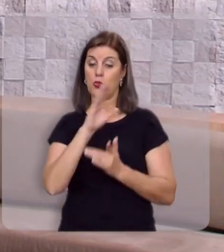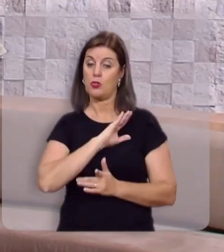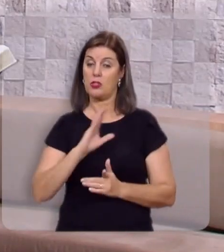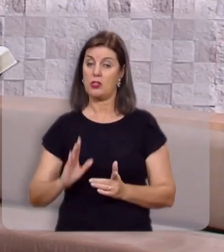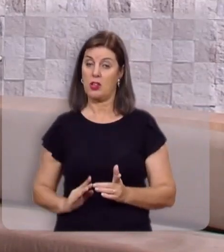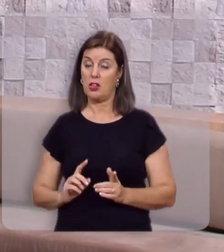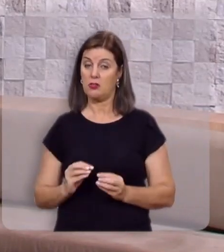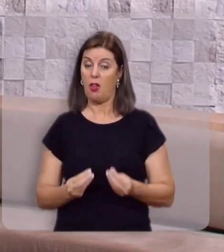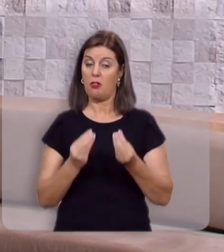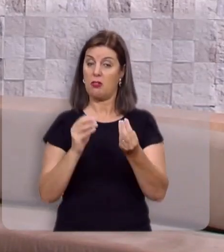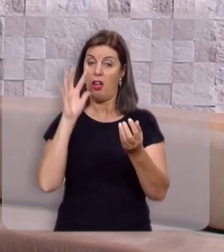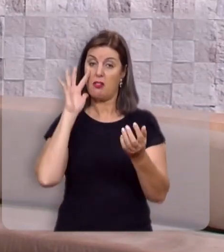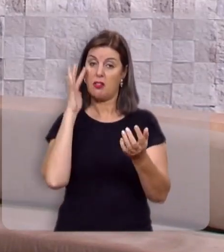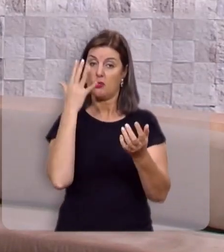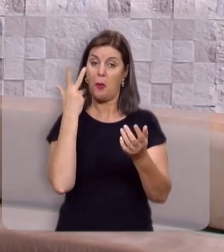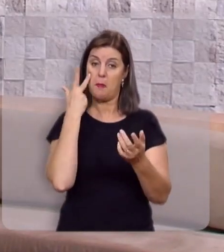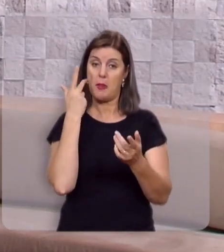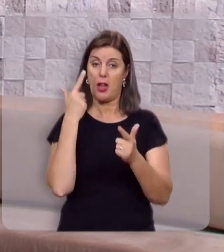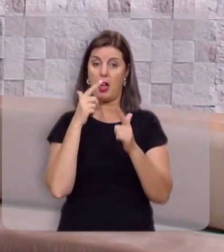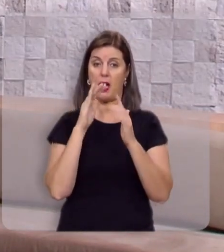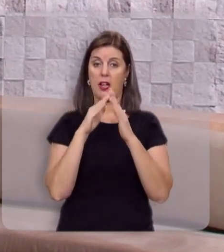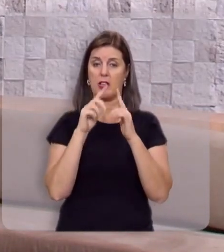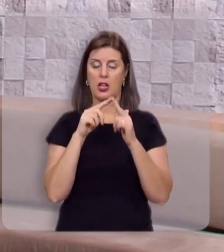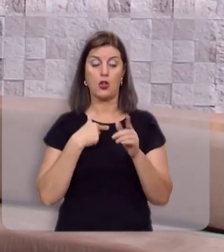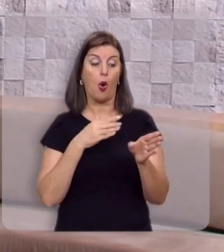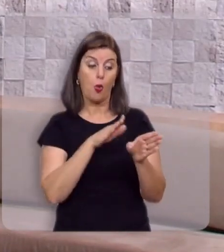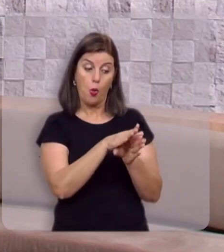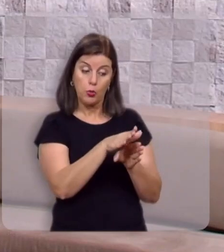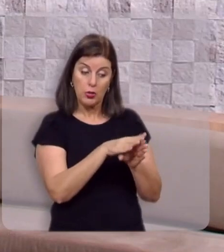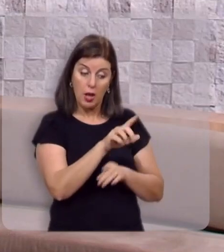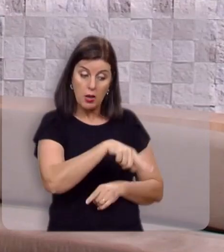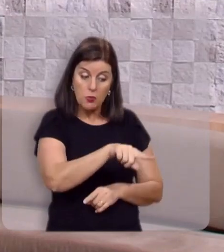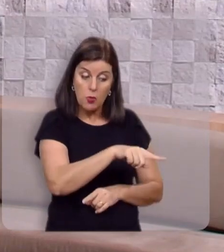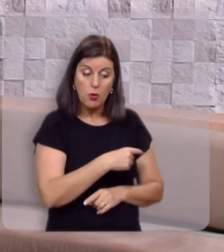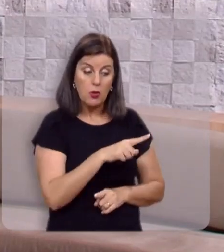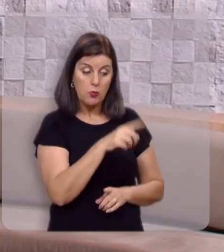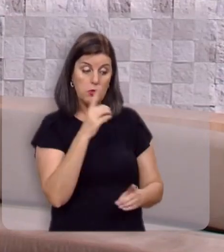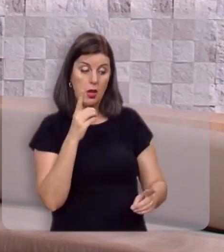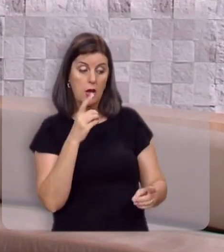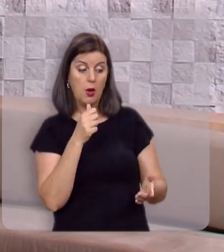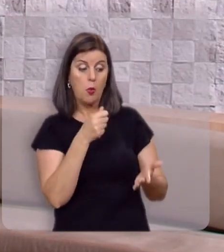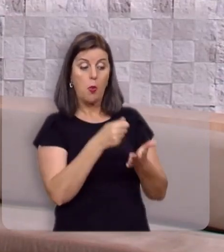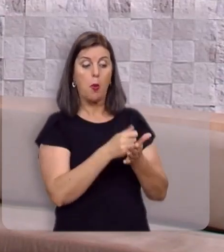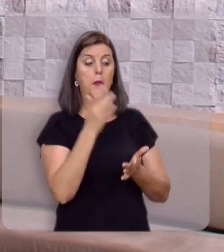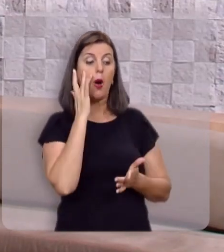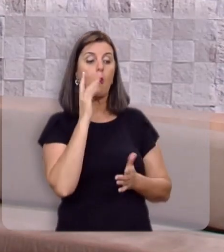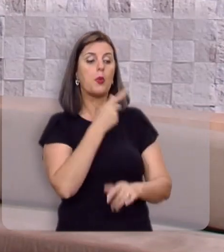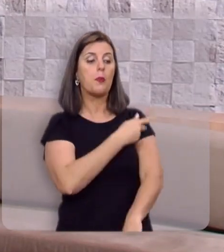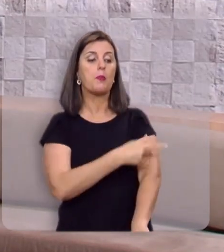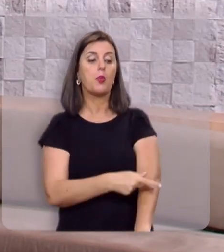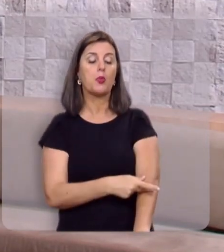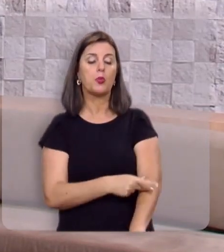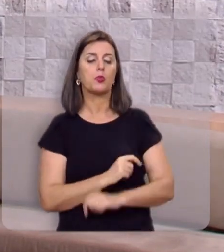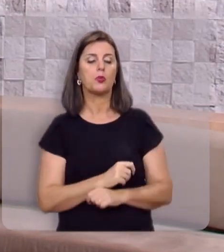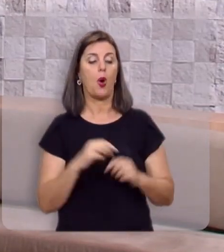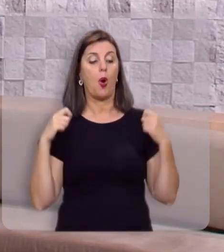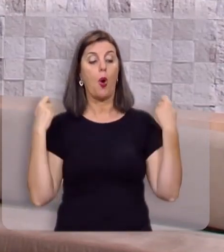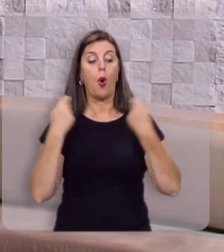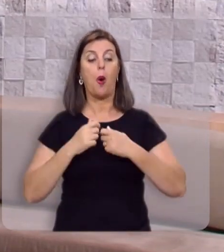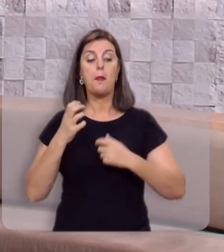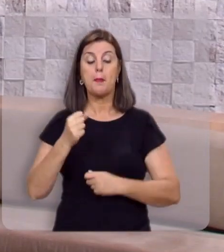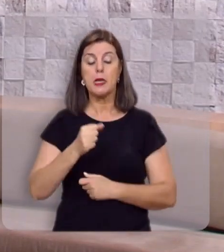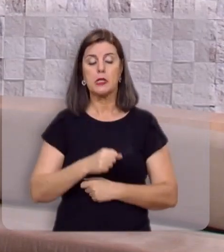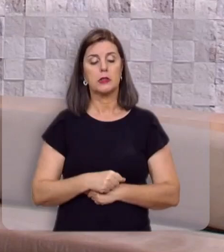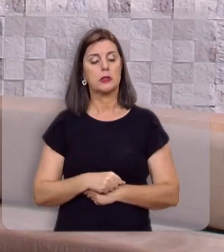Jesus Cristo traz a solução para a igreja, quando diz assim: eu aconselho-te que de mim compres ouro refinado,